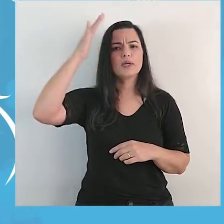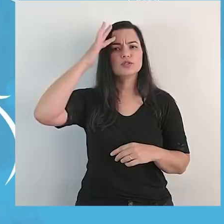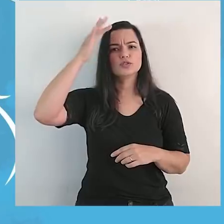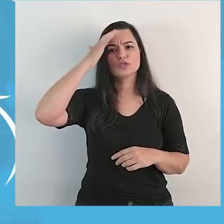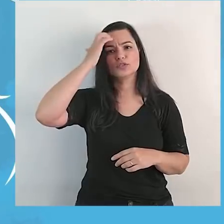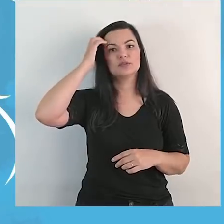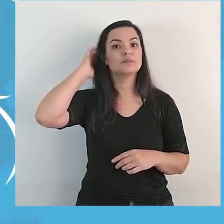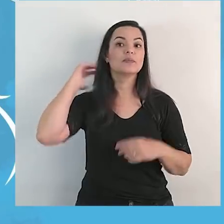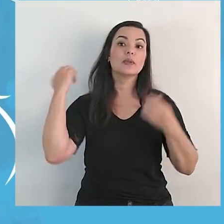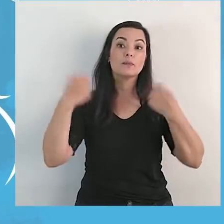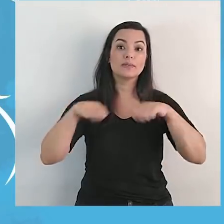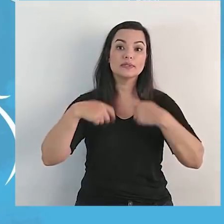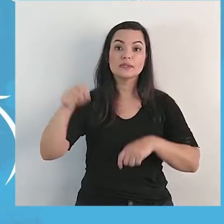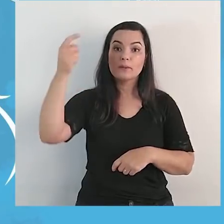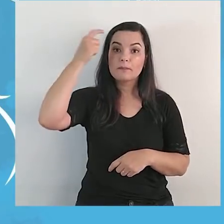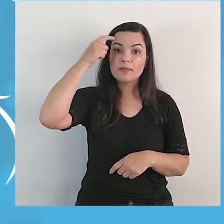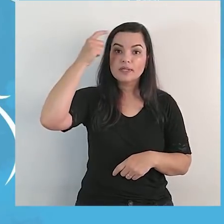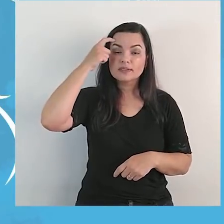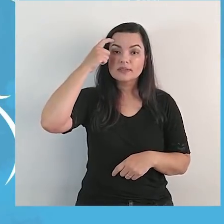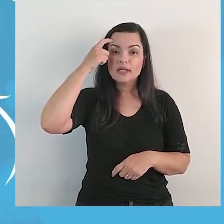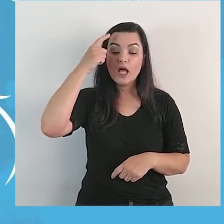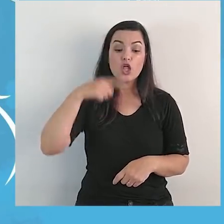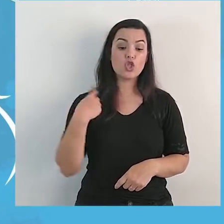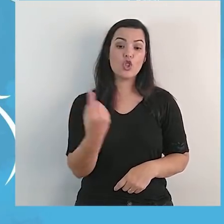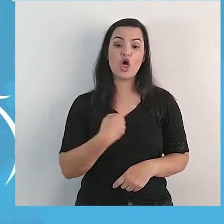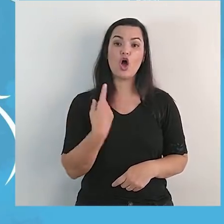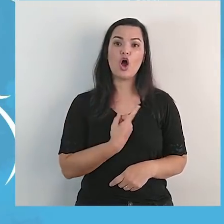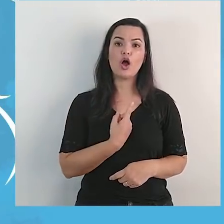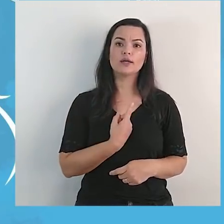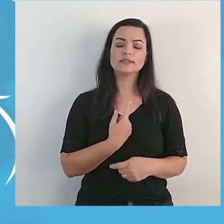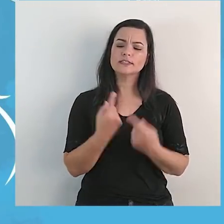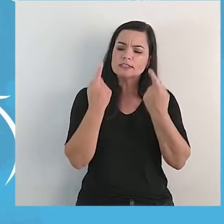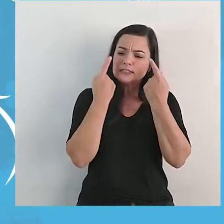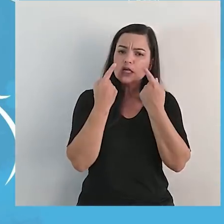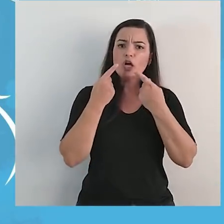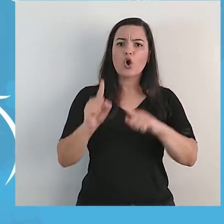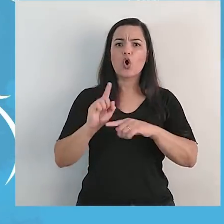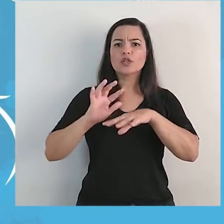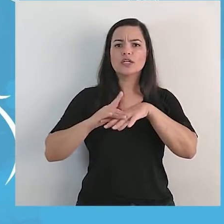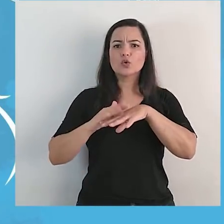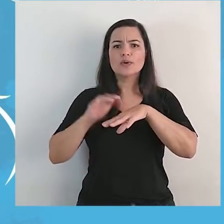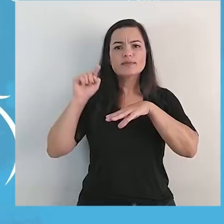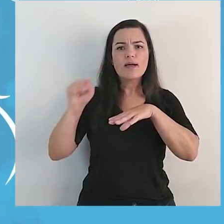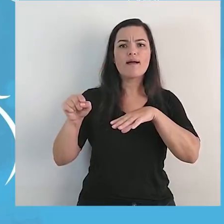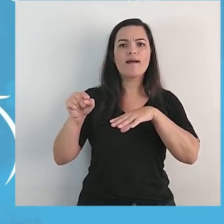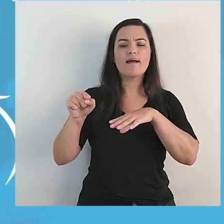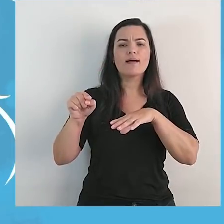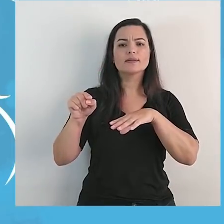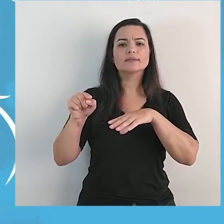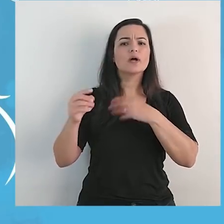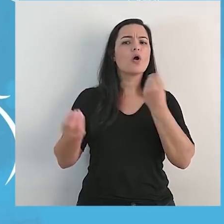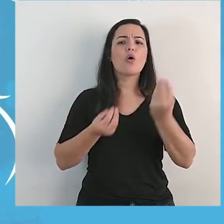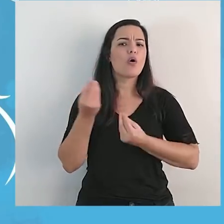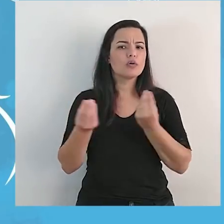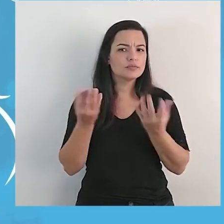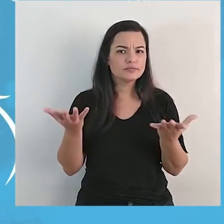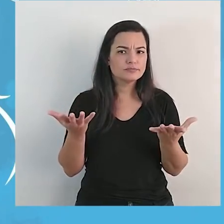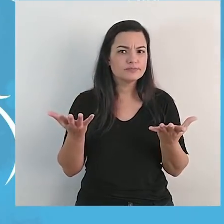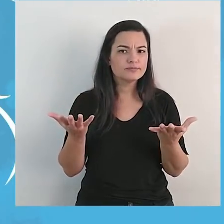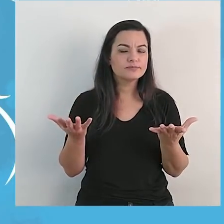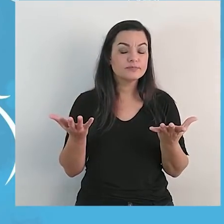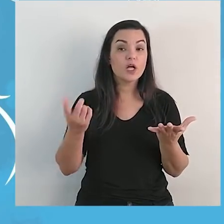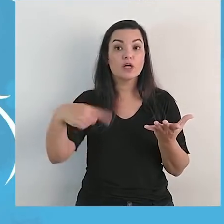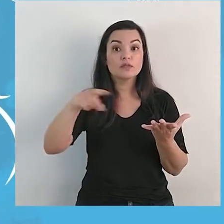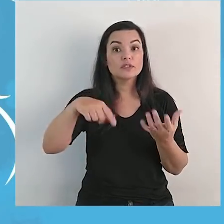hipotética, vocês vão precisar pensar como nós poderíamos combater essa doença que está aí na sua